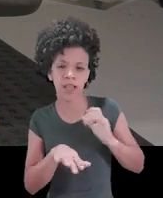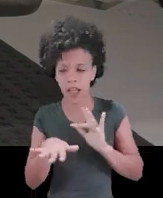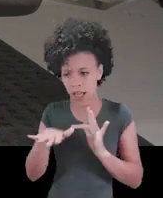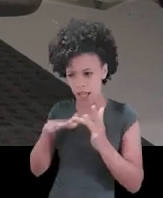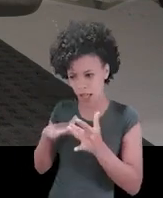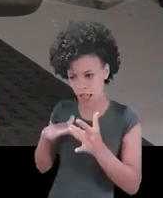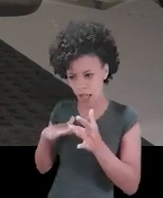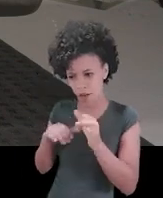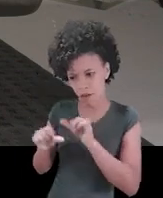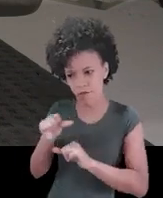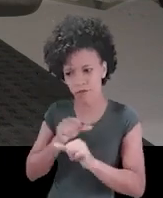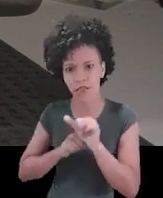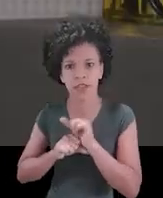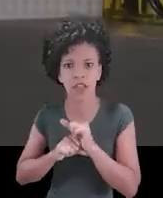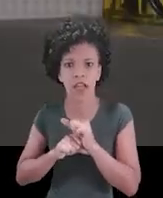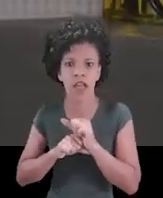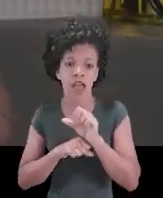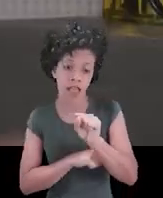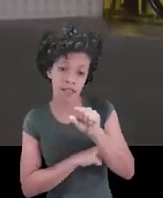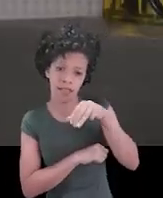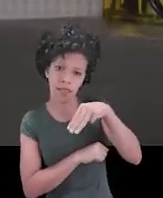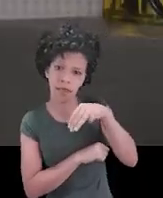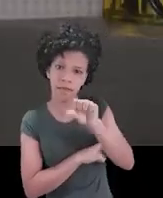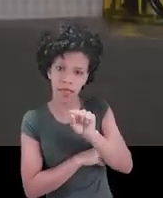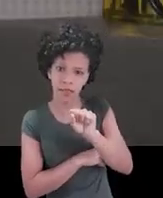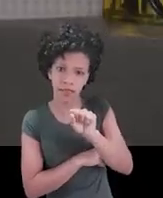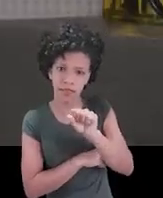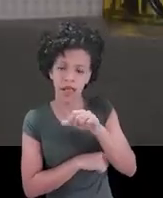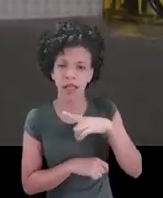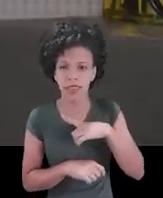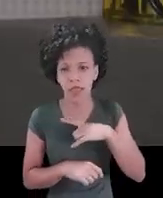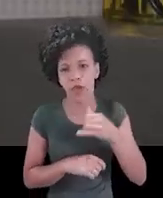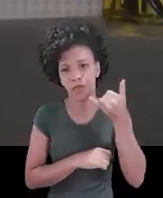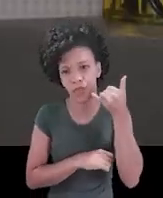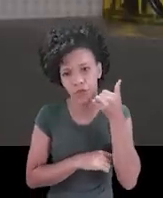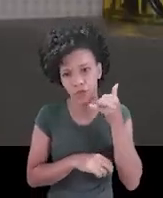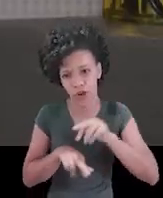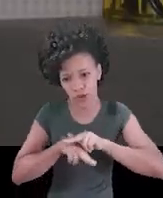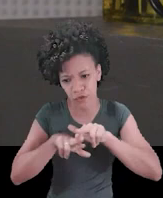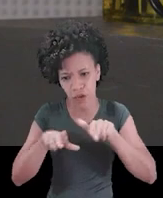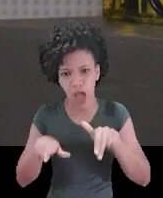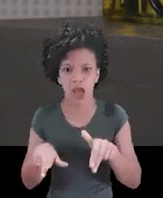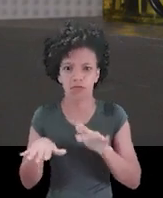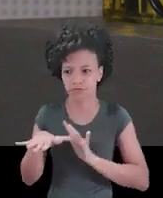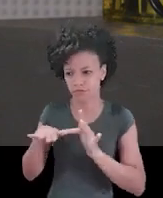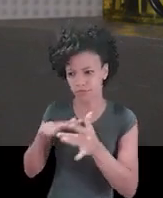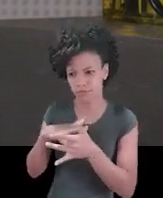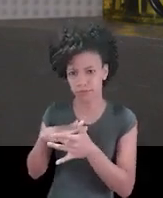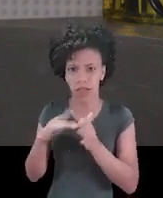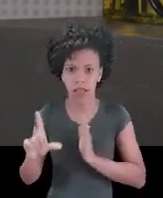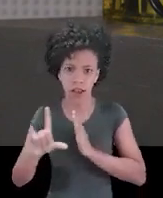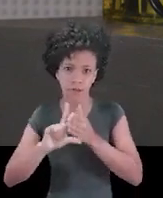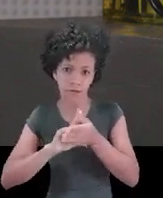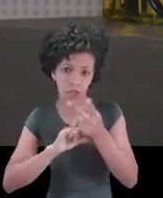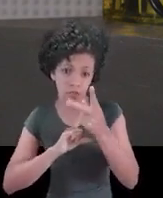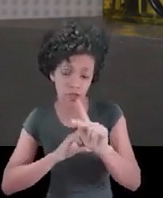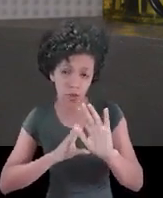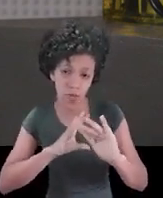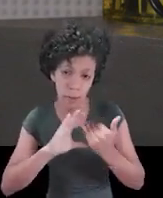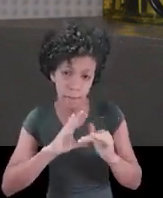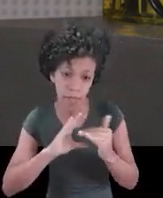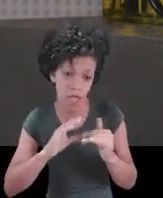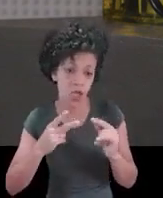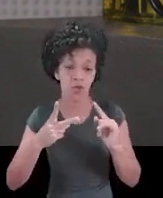recuperação via SMS acessa como você tem um telefone com várias contas ele entra no seu e-mail